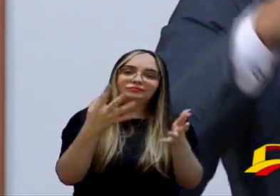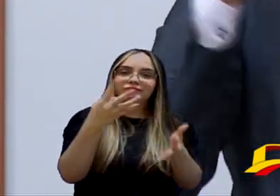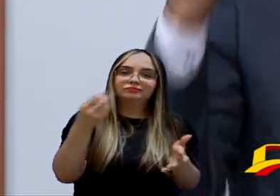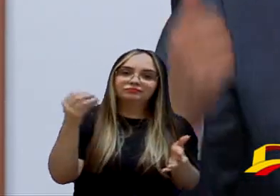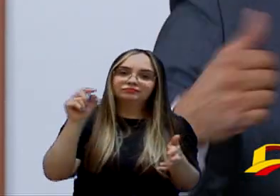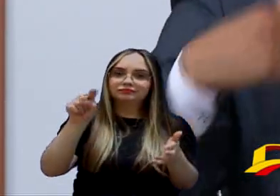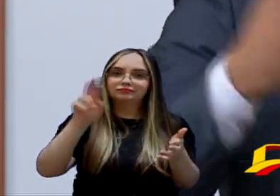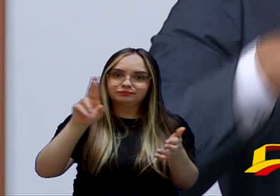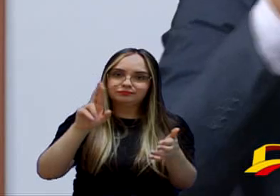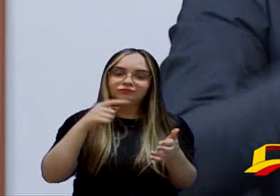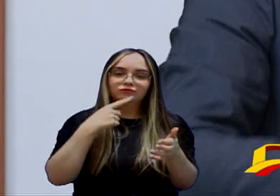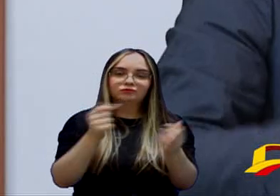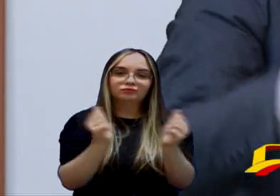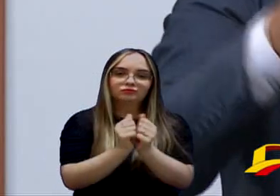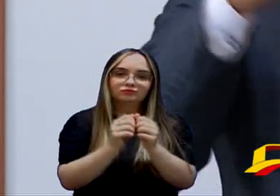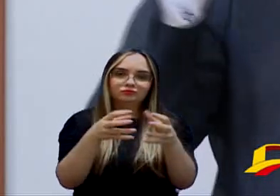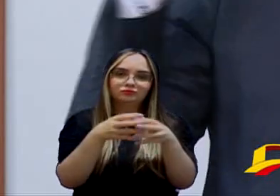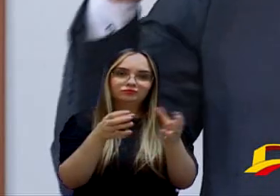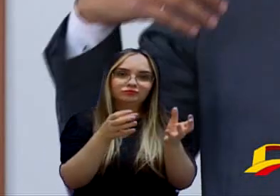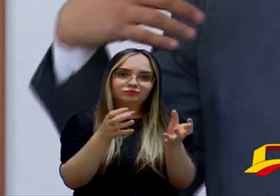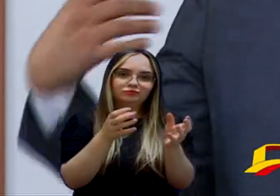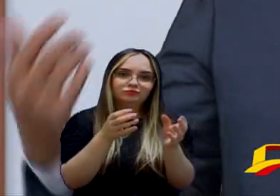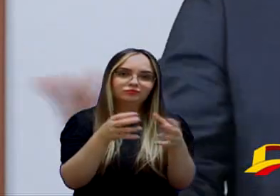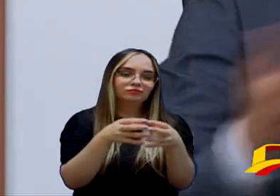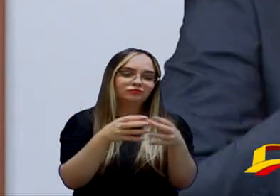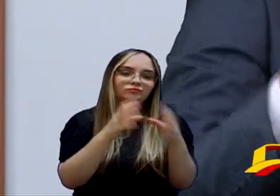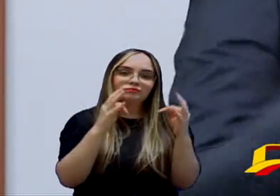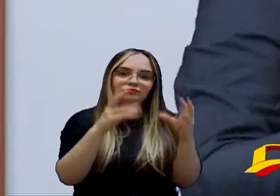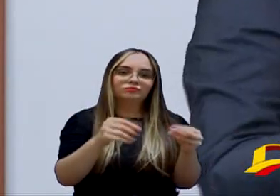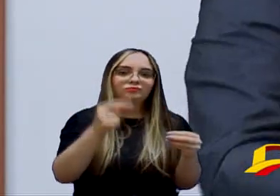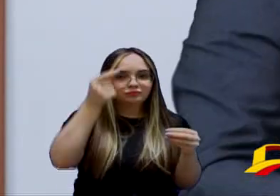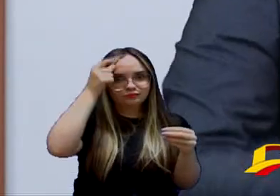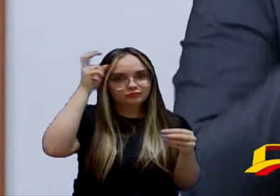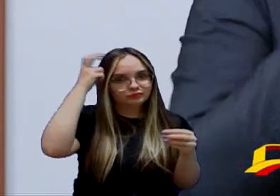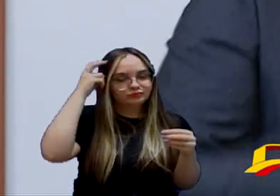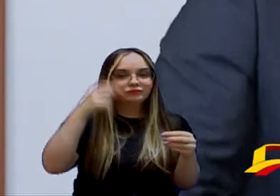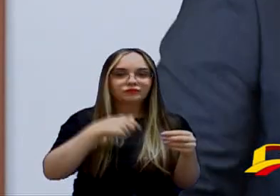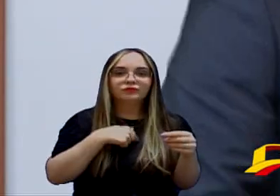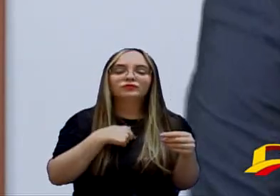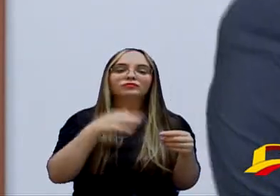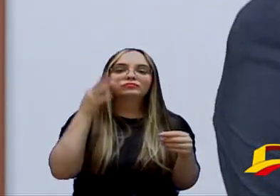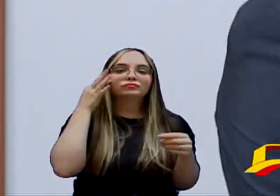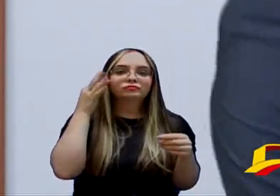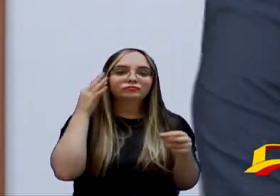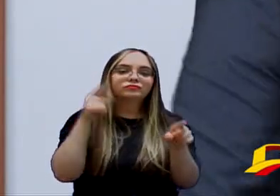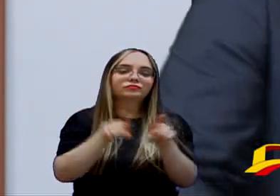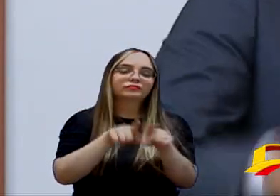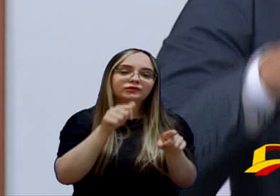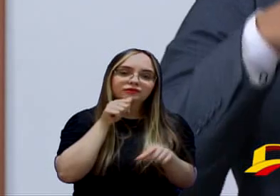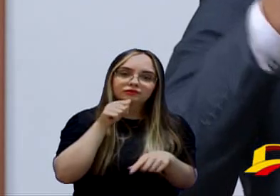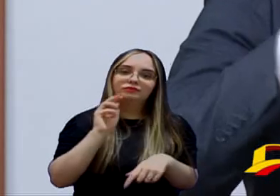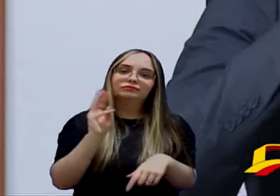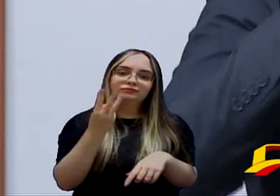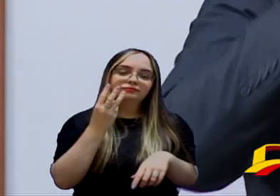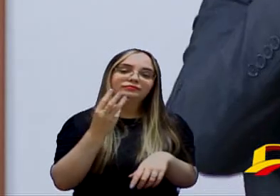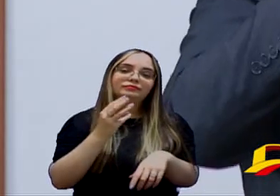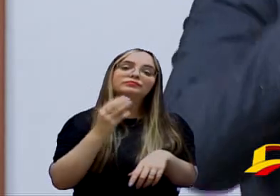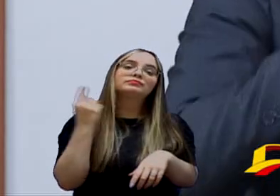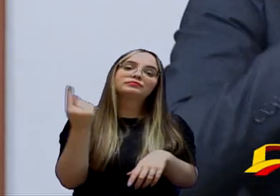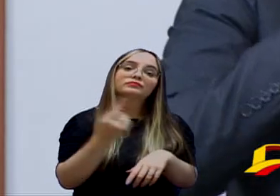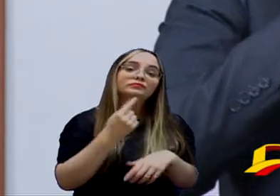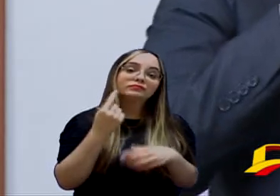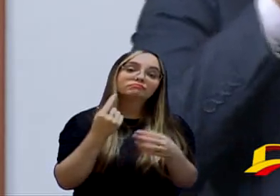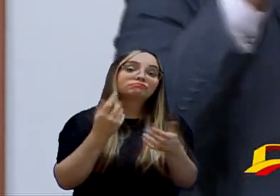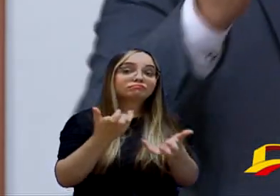400 mil reais que foi falado junto com a missão junto a toda a comissão de Cultura aí o vereador Silvano então estamos em cima disso